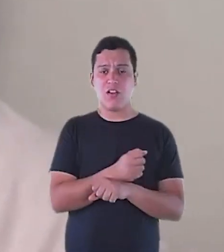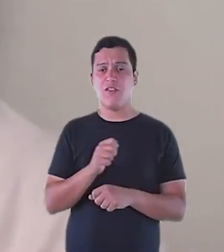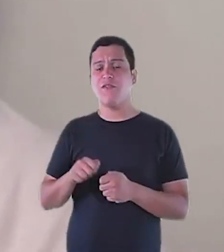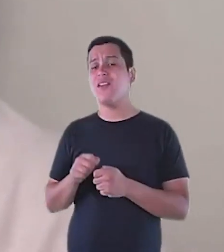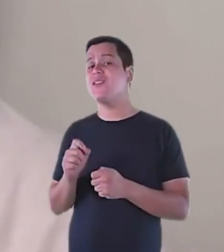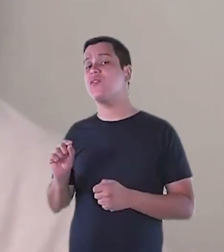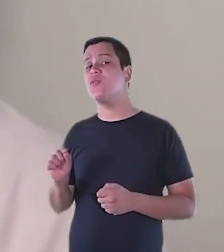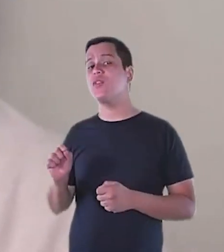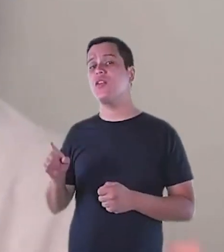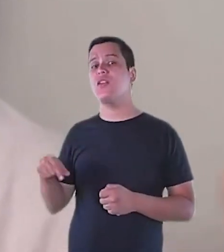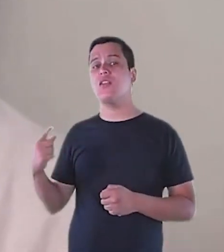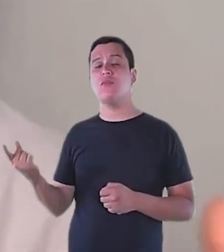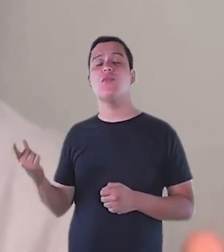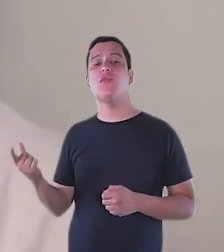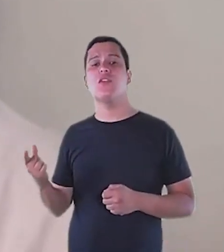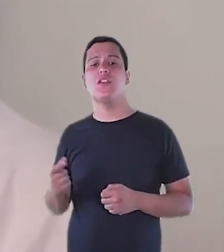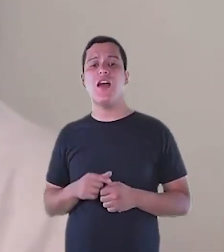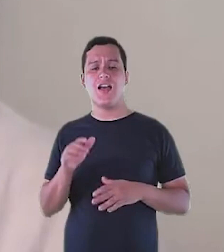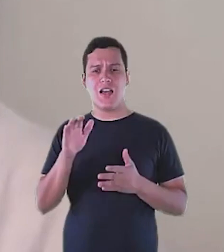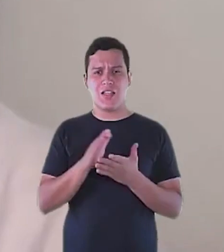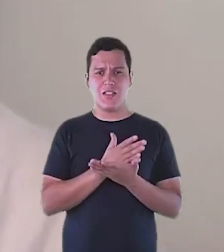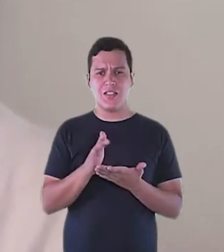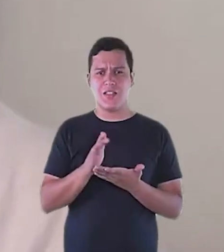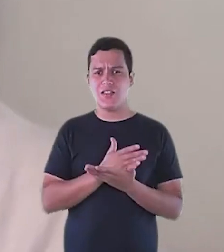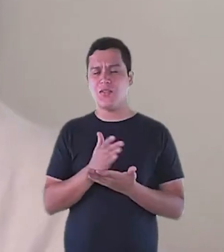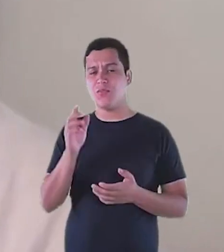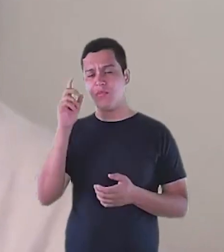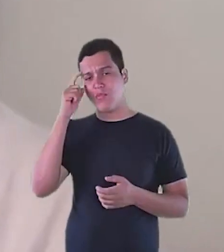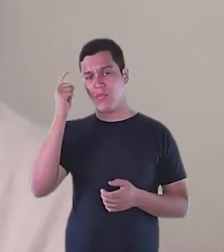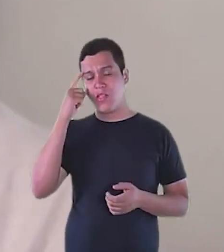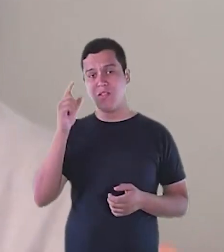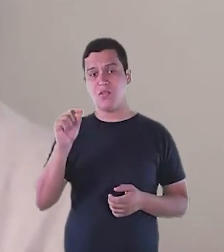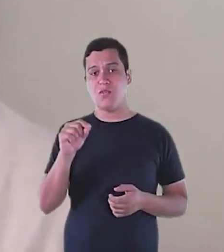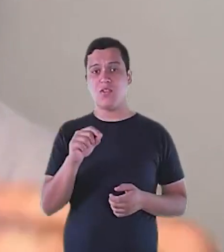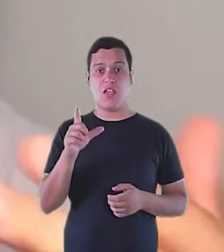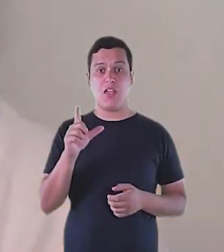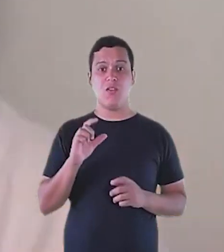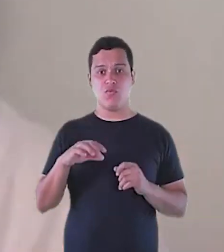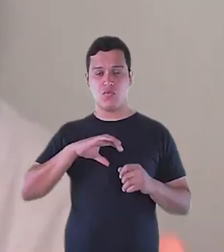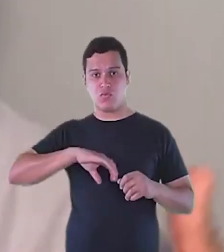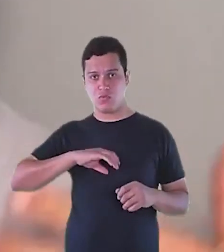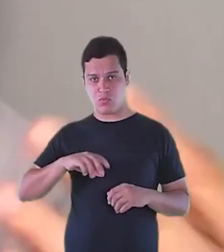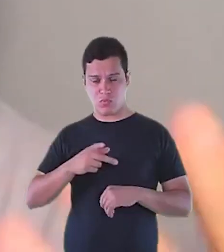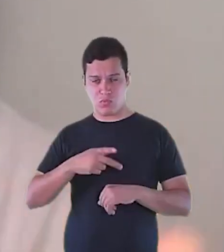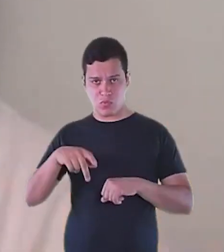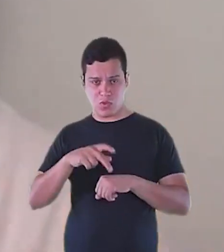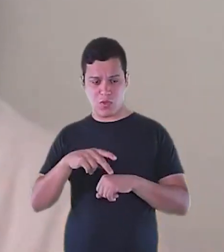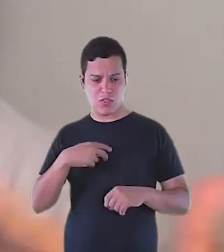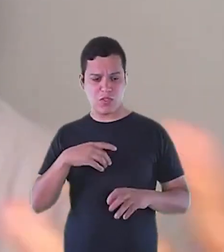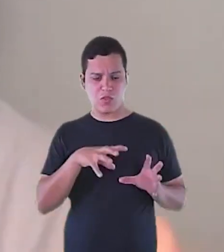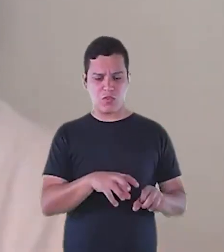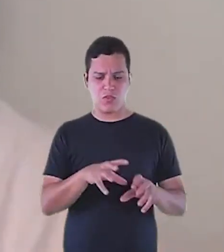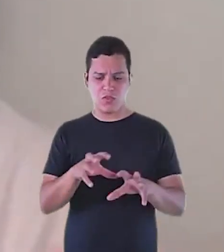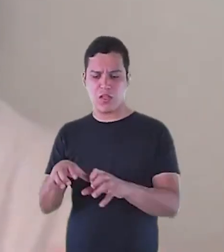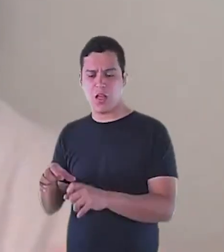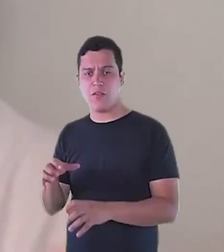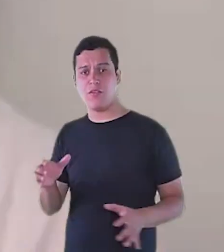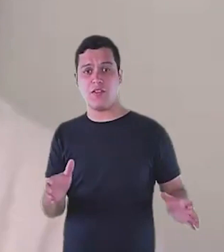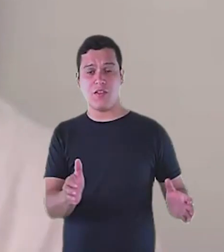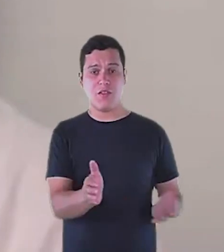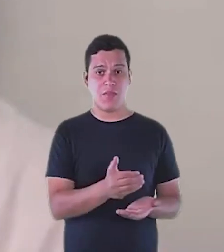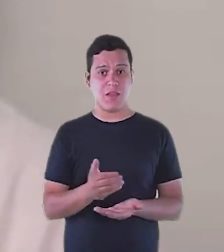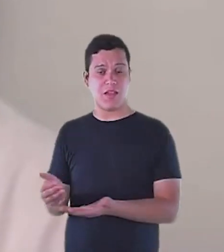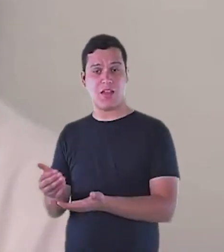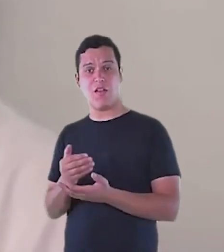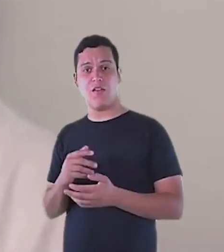o pau-brasil, o açúcar. De início era escravidão. Então os portugueses iam vendendo gente, comercializando gente, e com isso iam